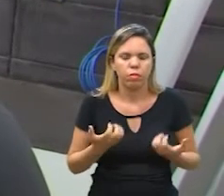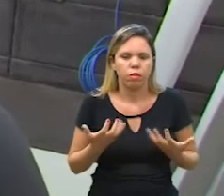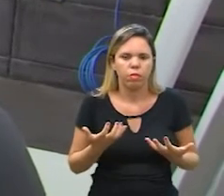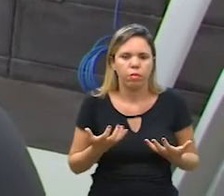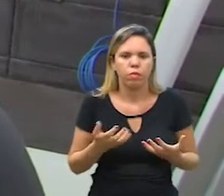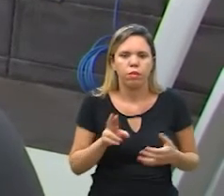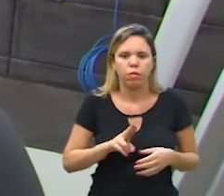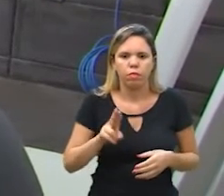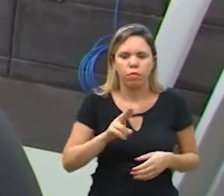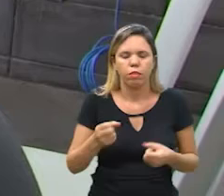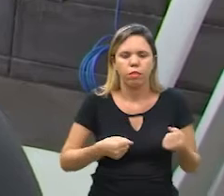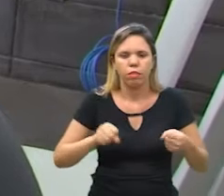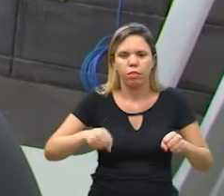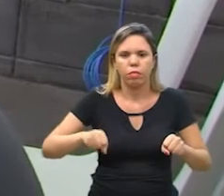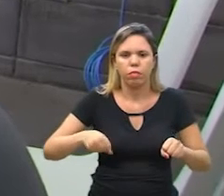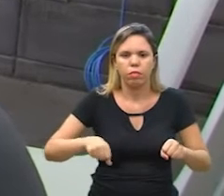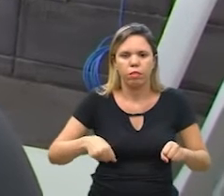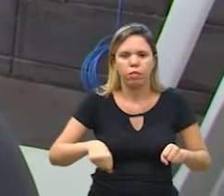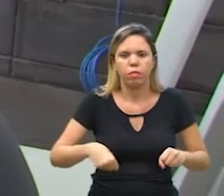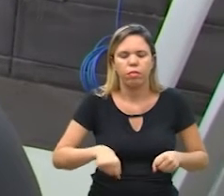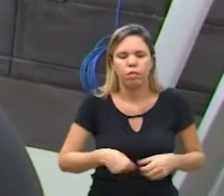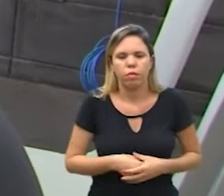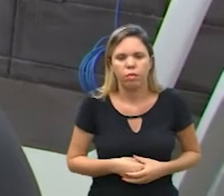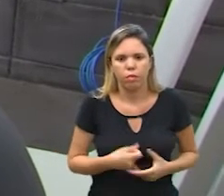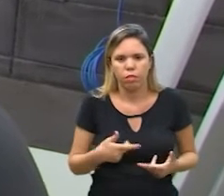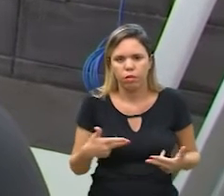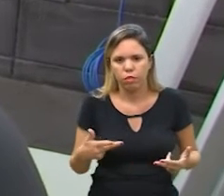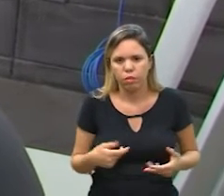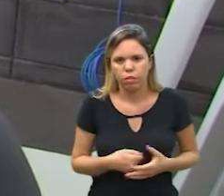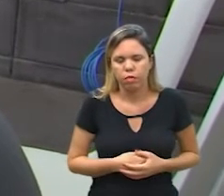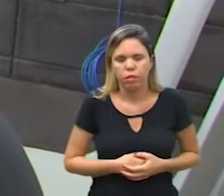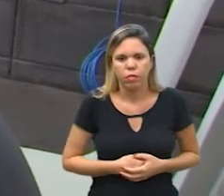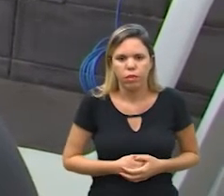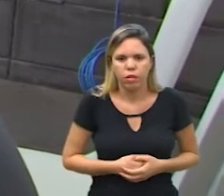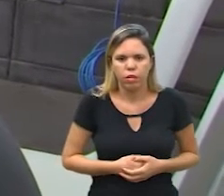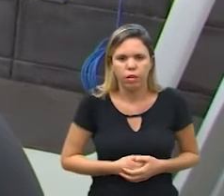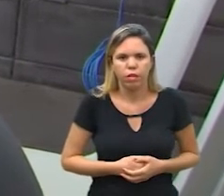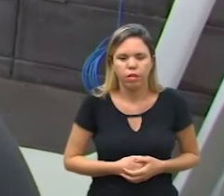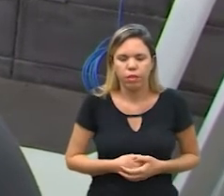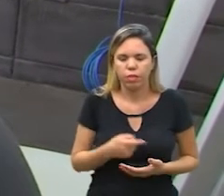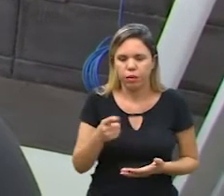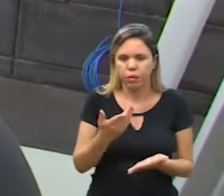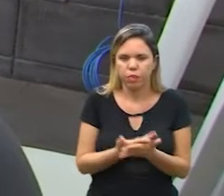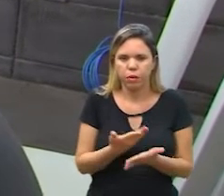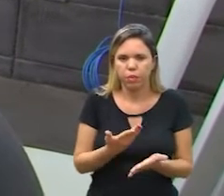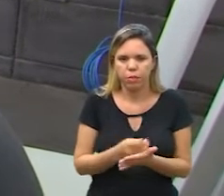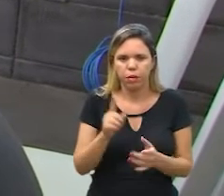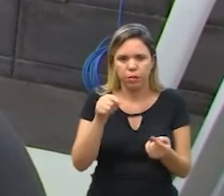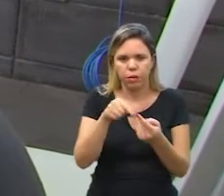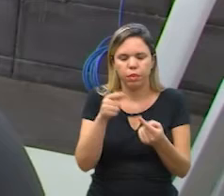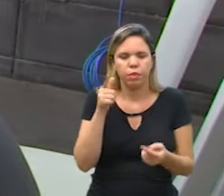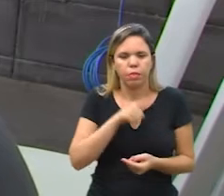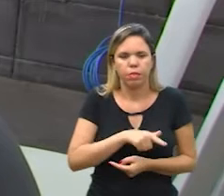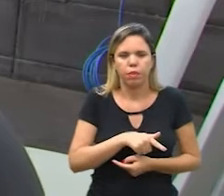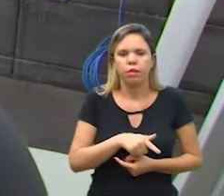carro, queria poder mexer com carro, moto, essas coisas. E você está estudando para